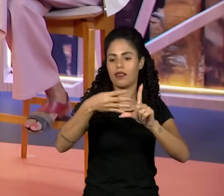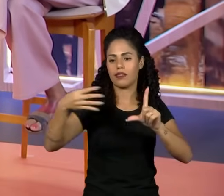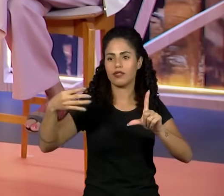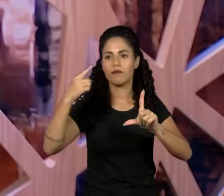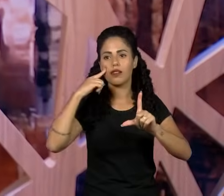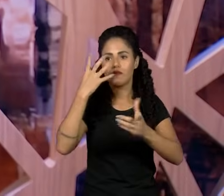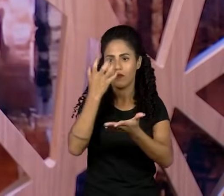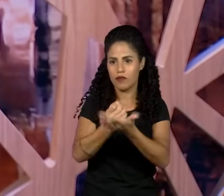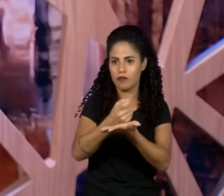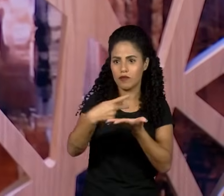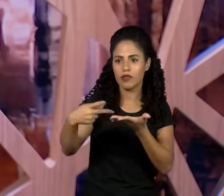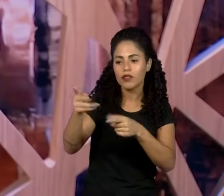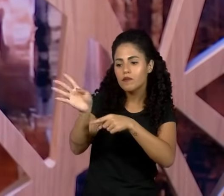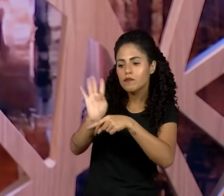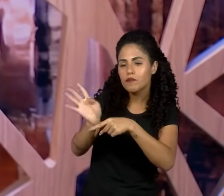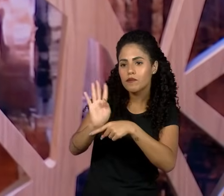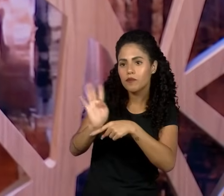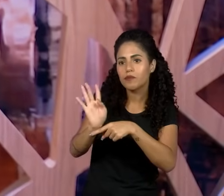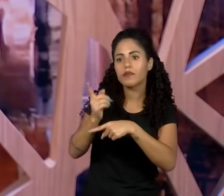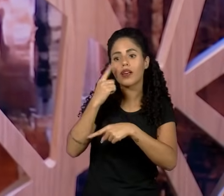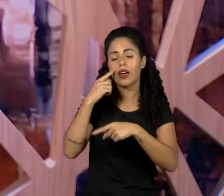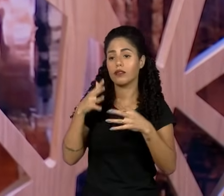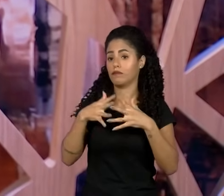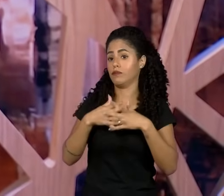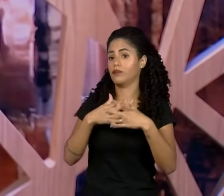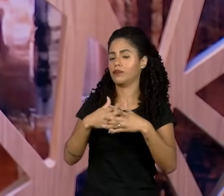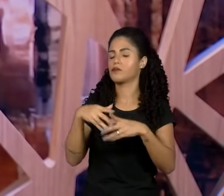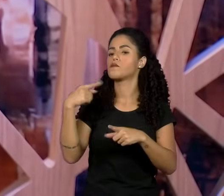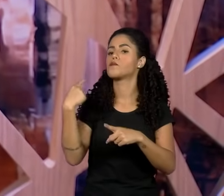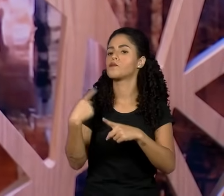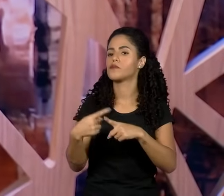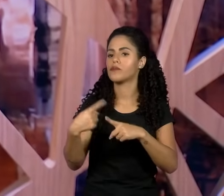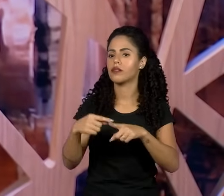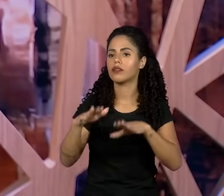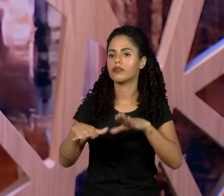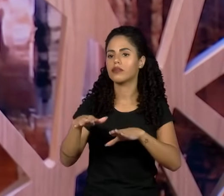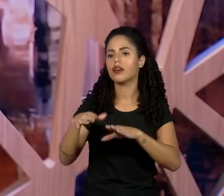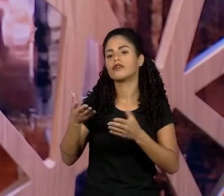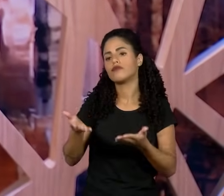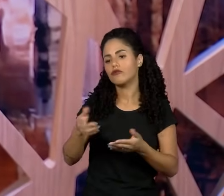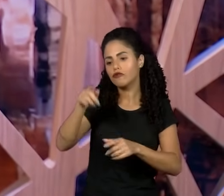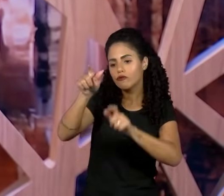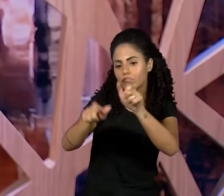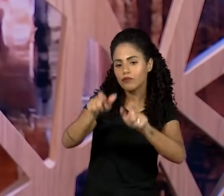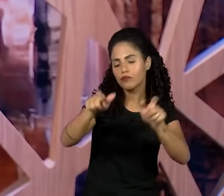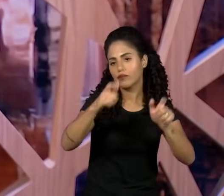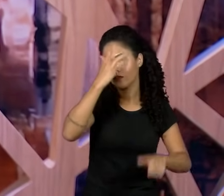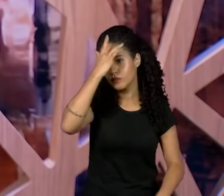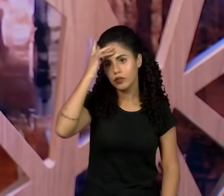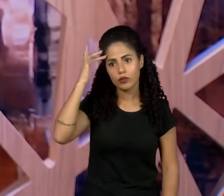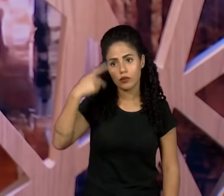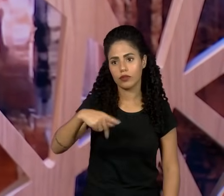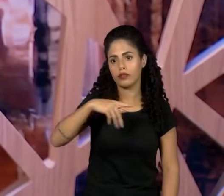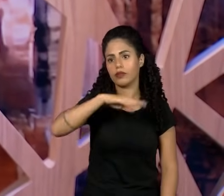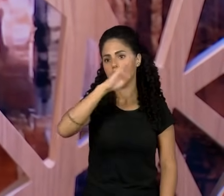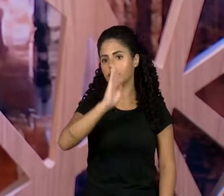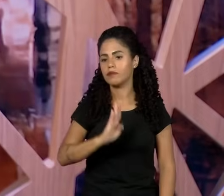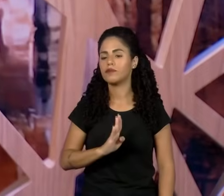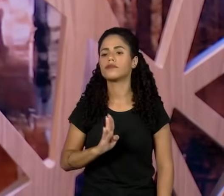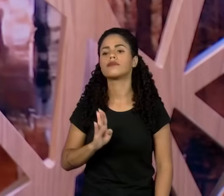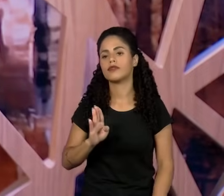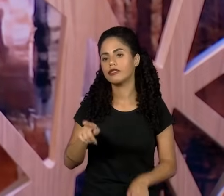penso que a cena vai ficando mais complexa, né? Porque quando você tem a atuação desses conglomerados no país, eles também